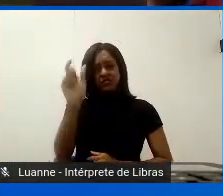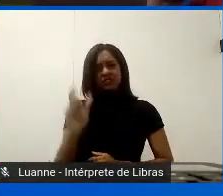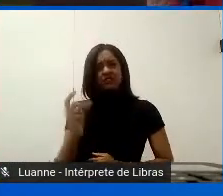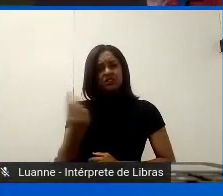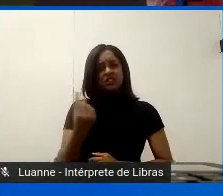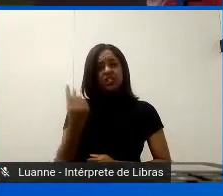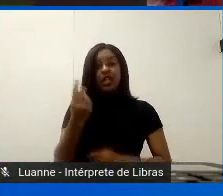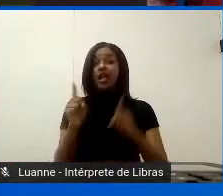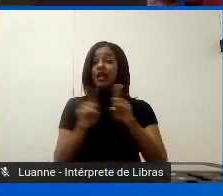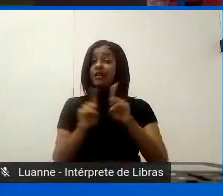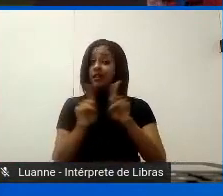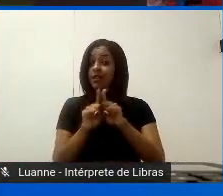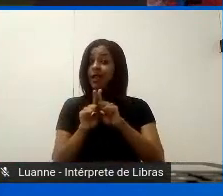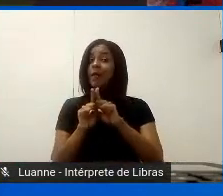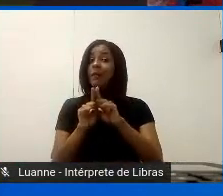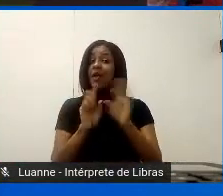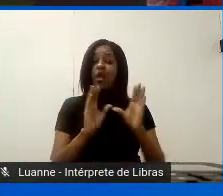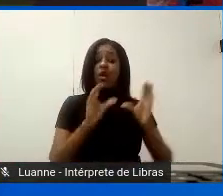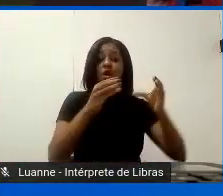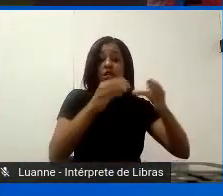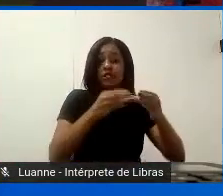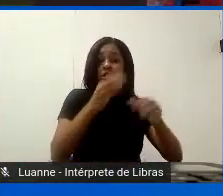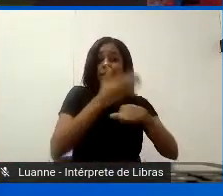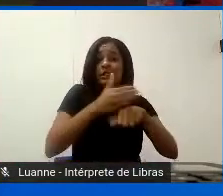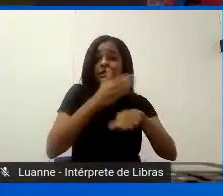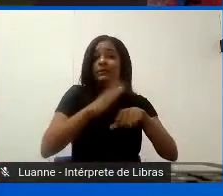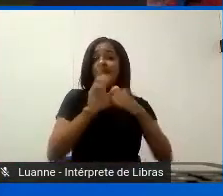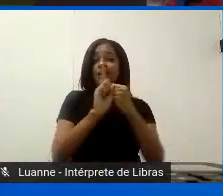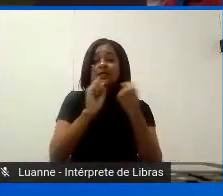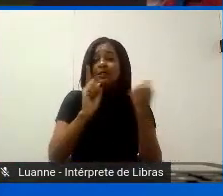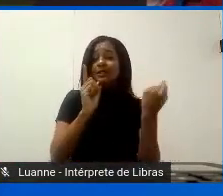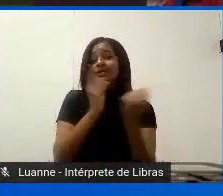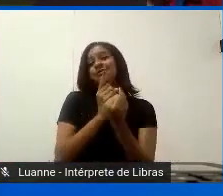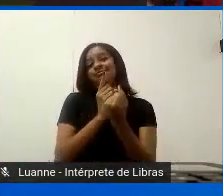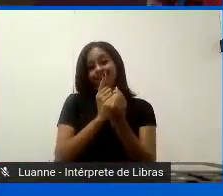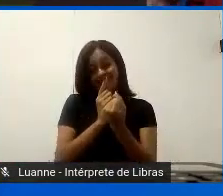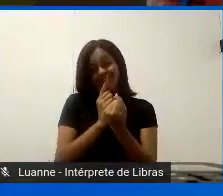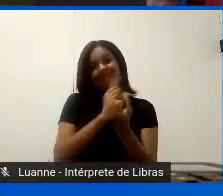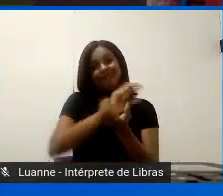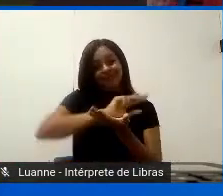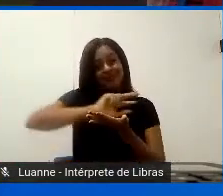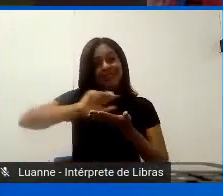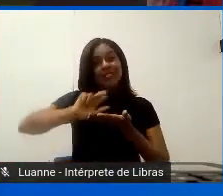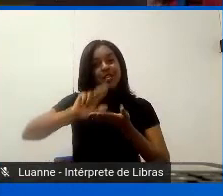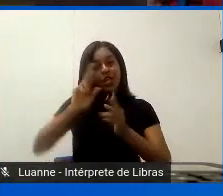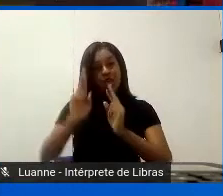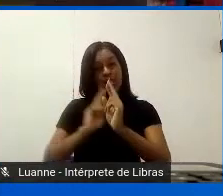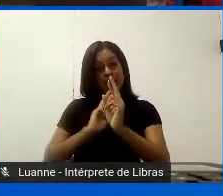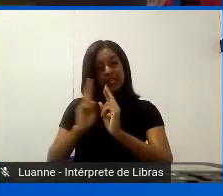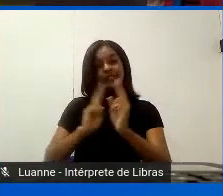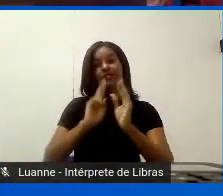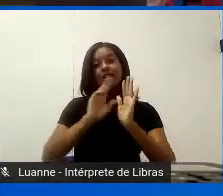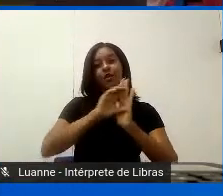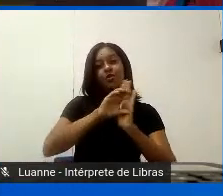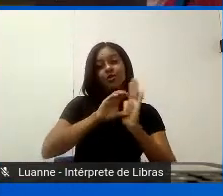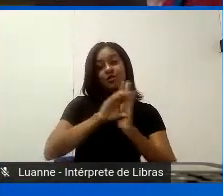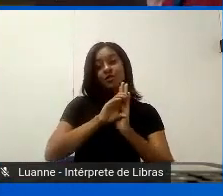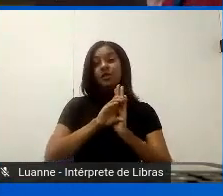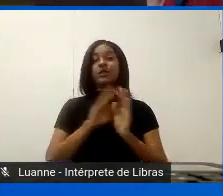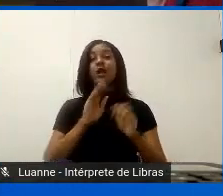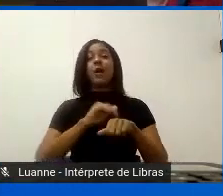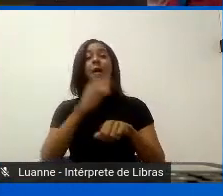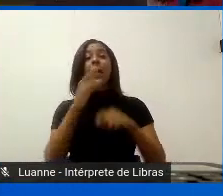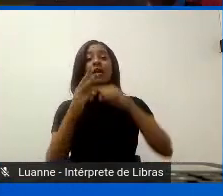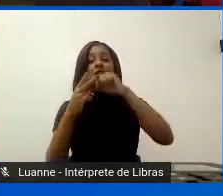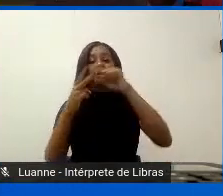coletiva das práticas sociais né tantas outras coisas né que são relacionados a esses conceitos mas os dois pontos